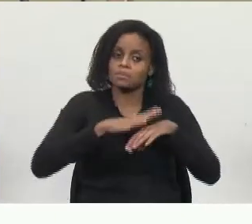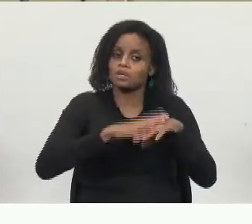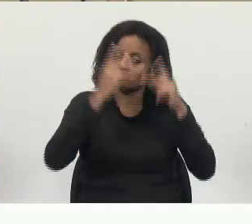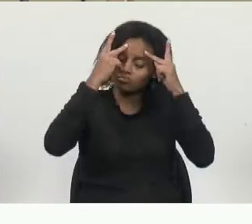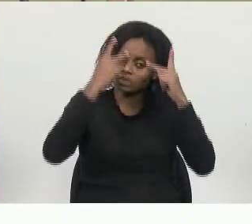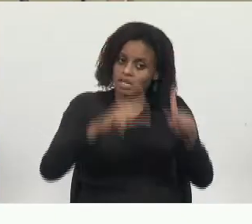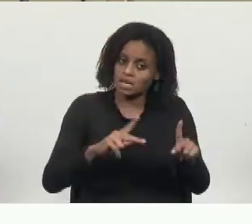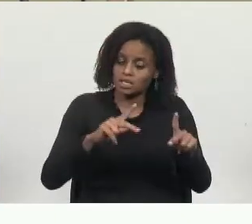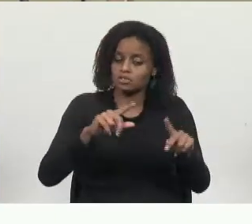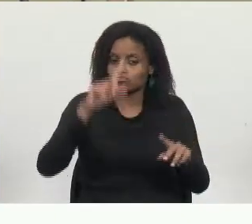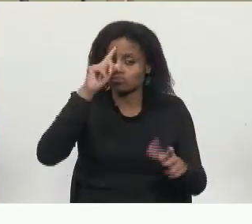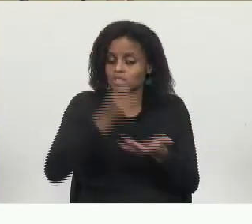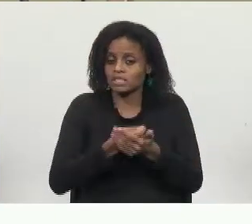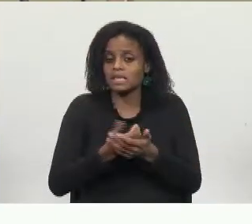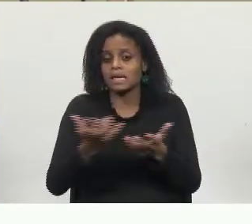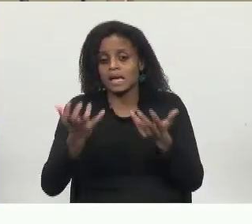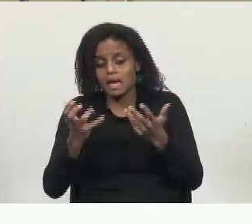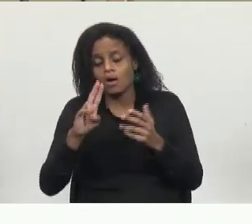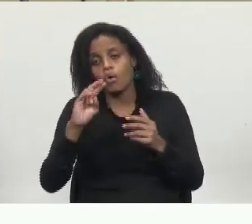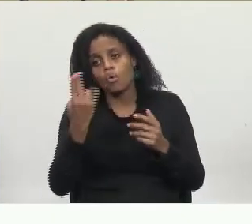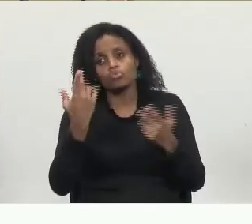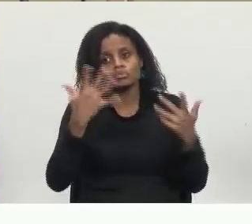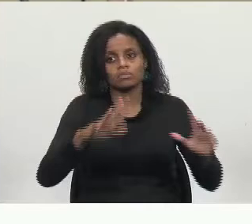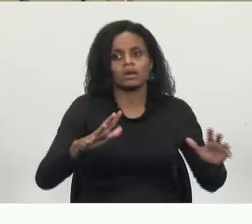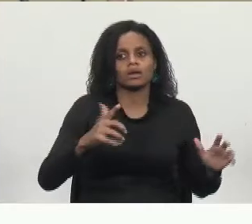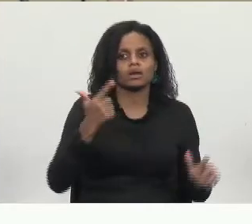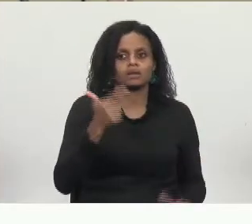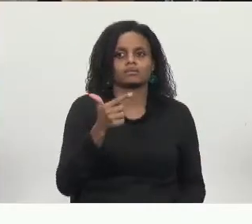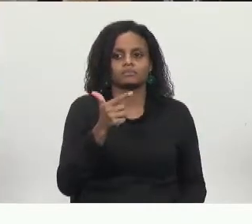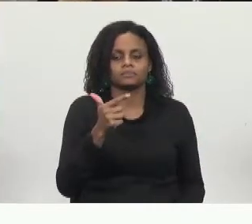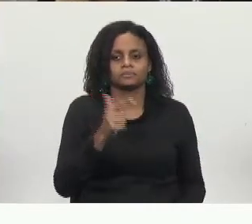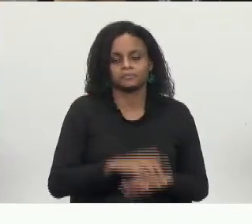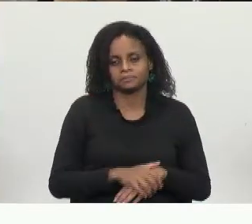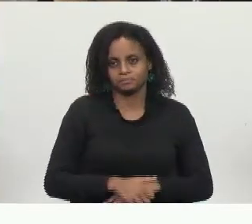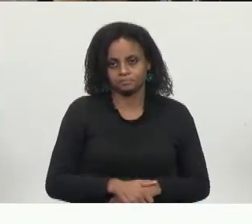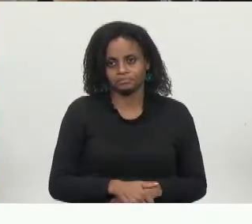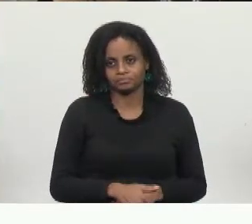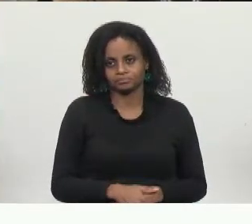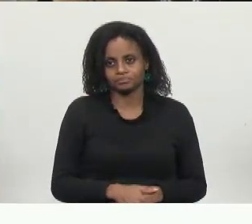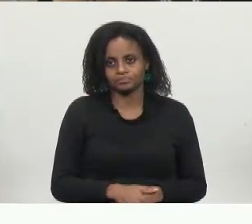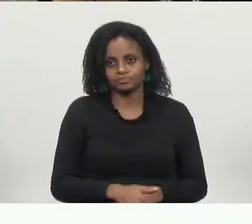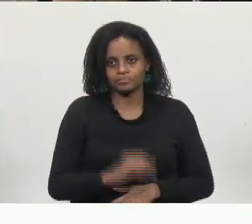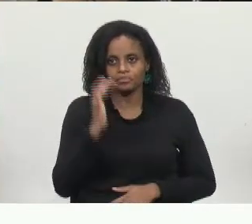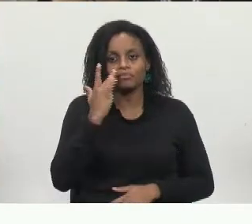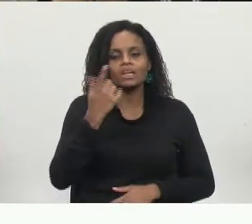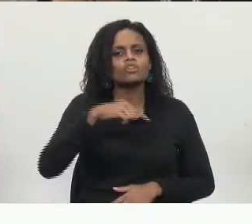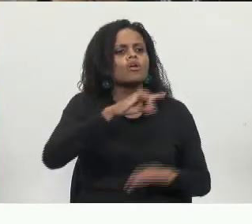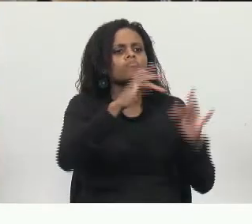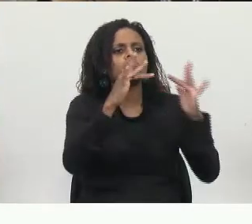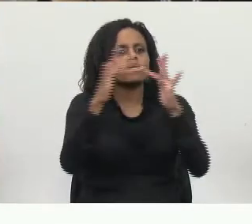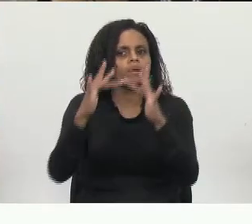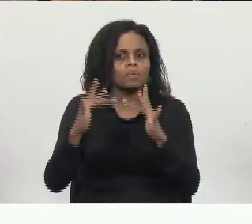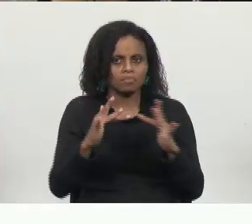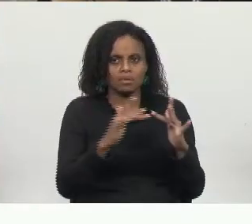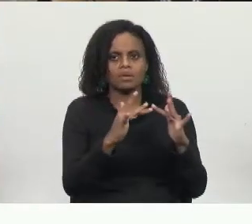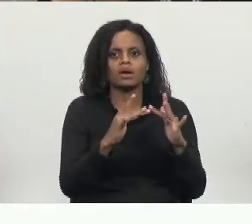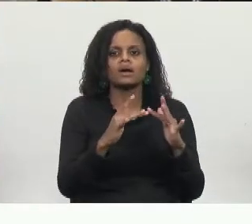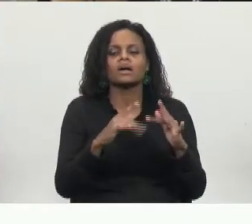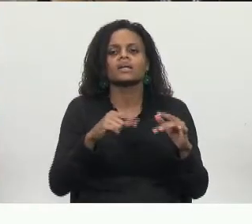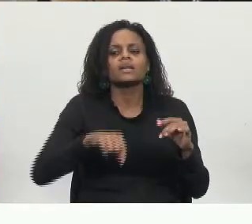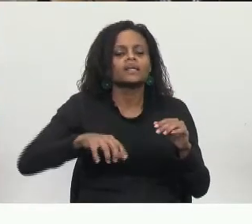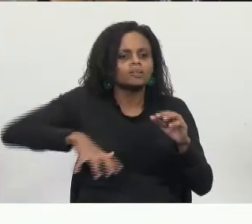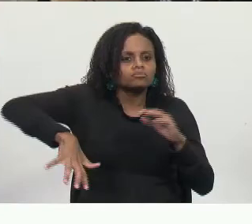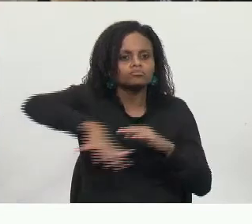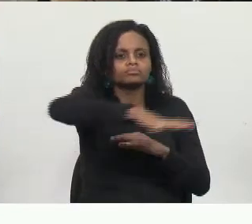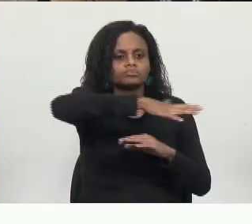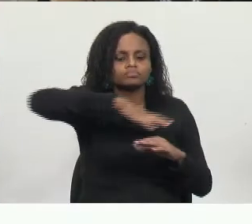estar armado ou não dentro do plenário. Essa ponderação foi feita. Perfeito. Eu acho que nós estamos de acordo no sentido que nas adjacências,